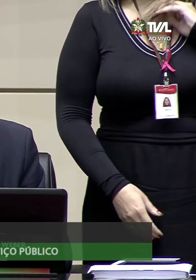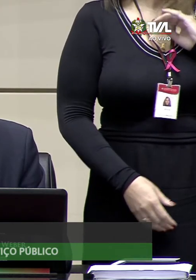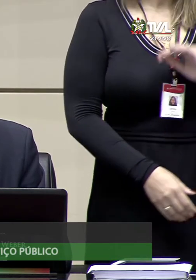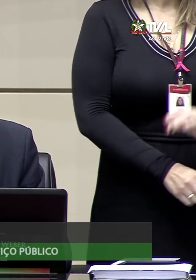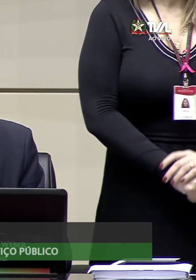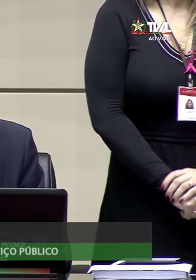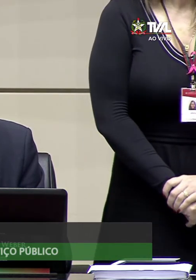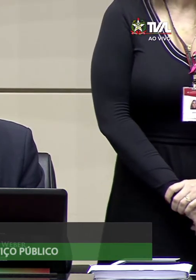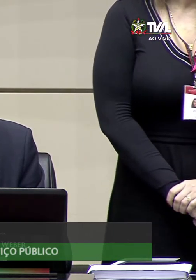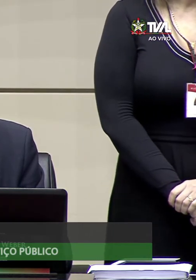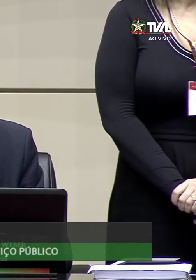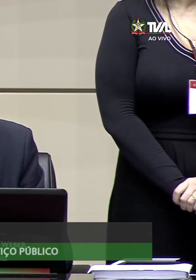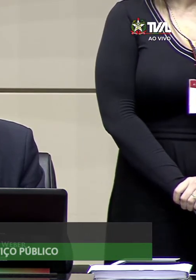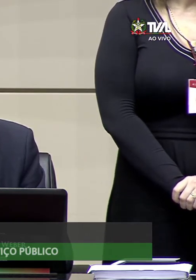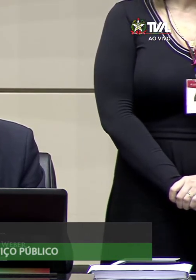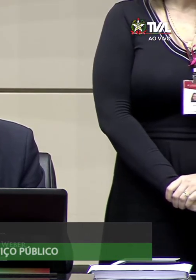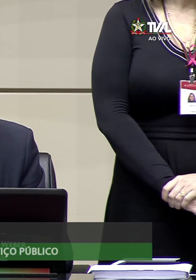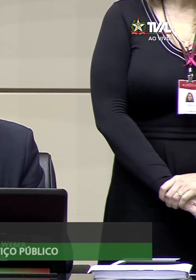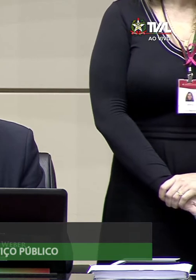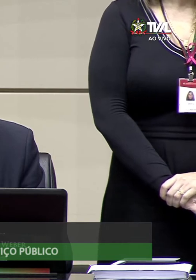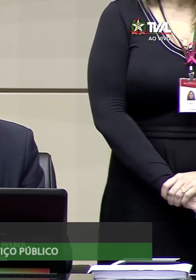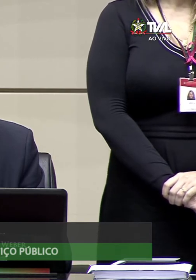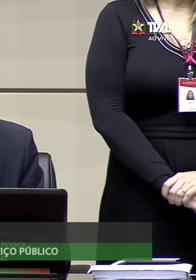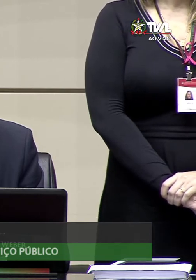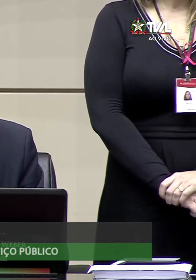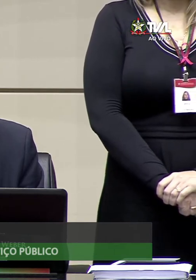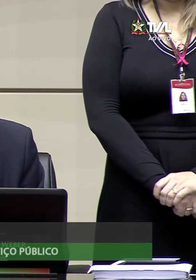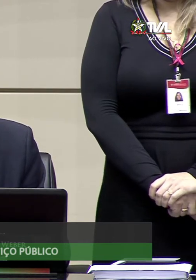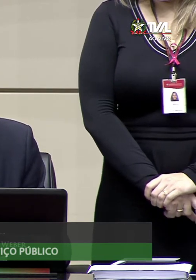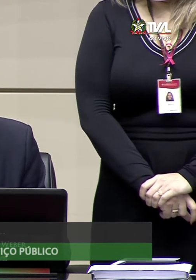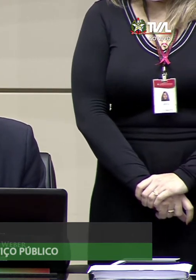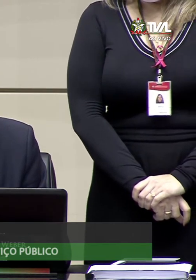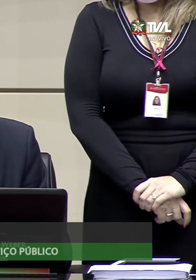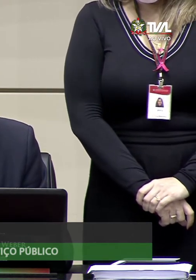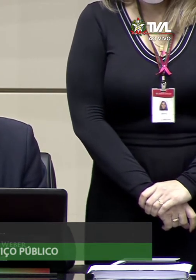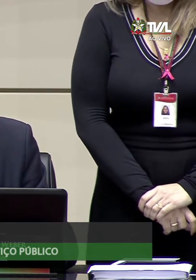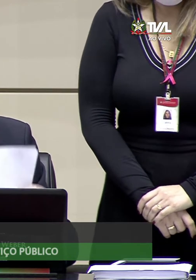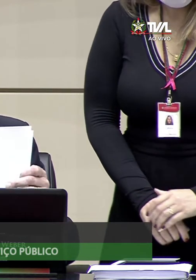Fabiano da Luz também tem projeto, não se encontra nesse momento.